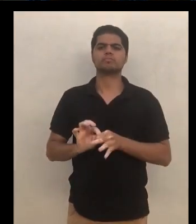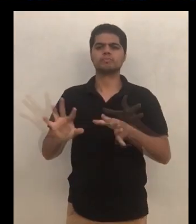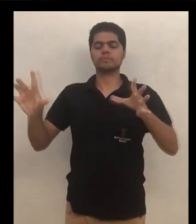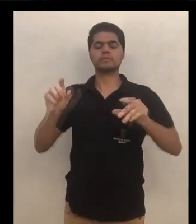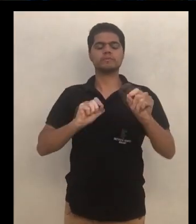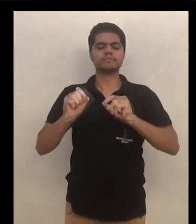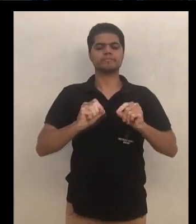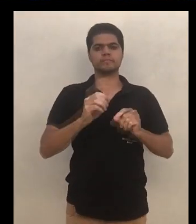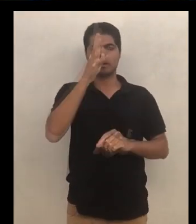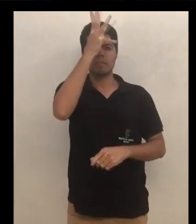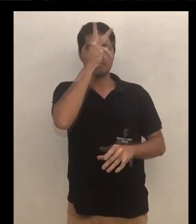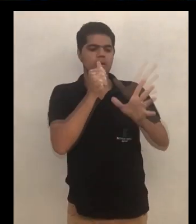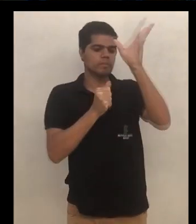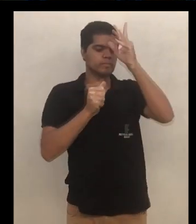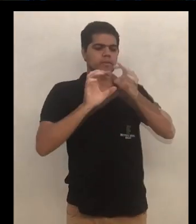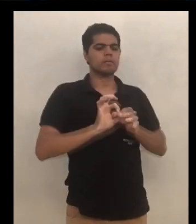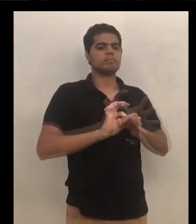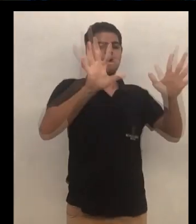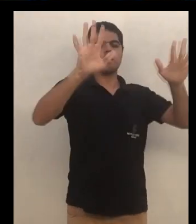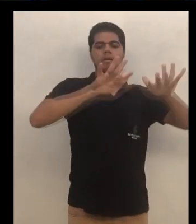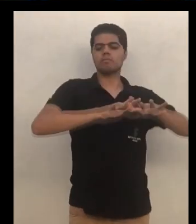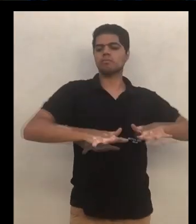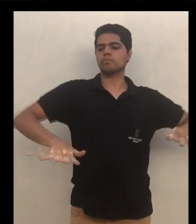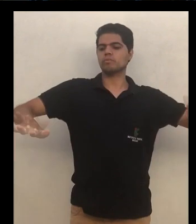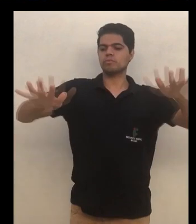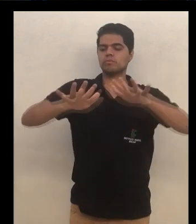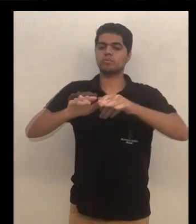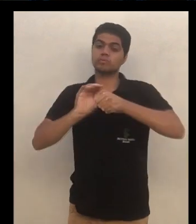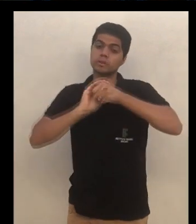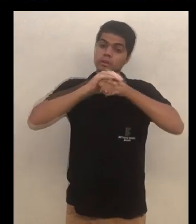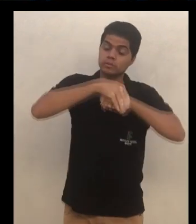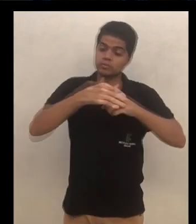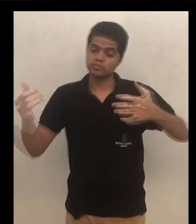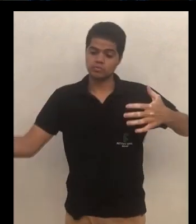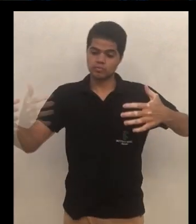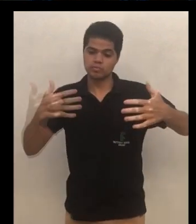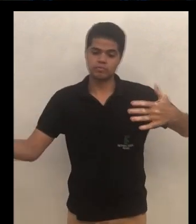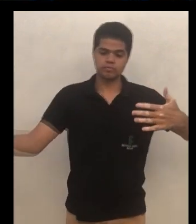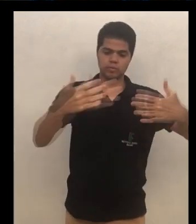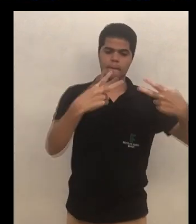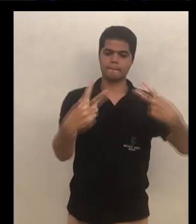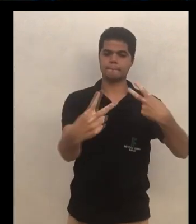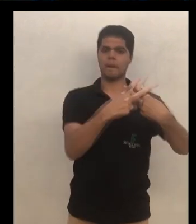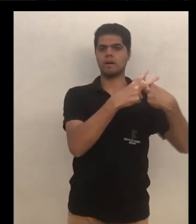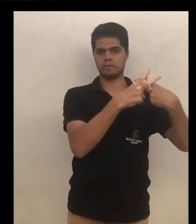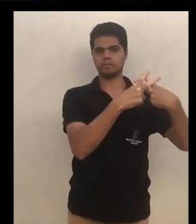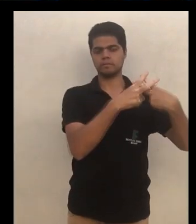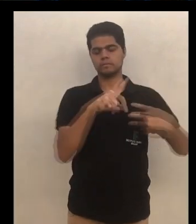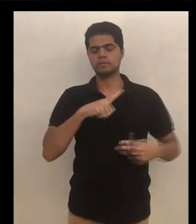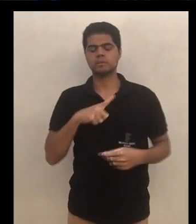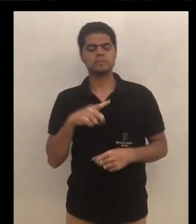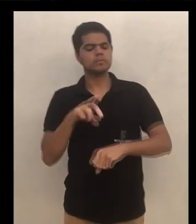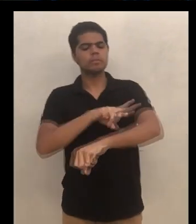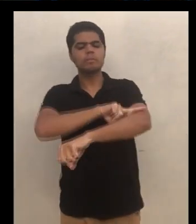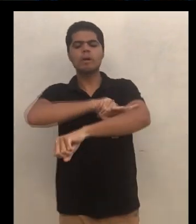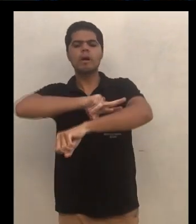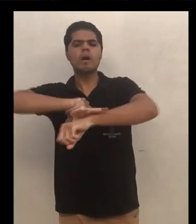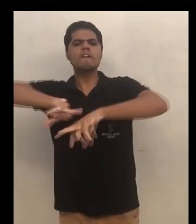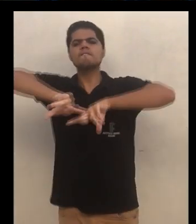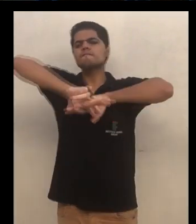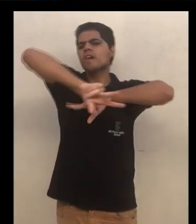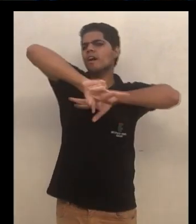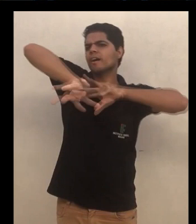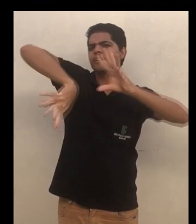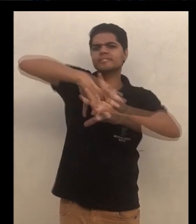liberava durante o dia as aves e à noite prendia num puleiro. Bem precário mesmo. Essas raças eram não definidas e sem